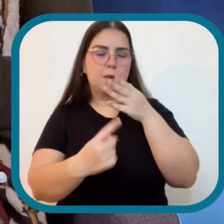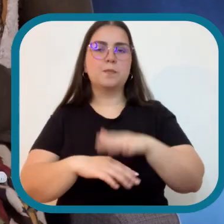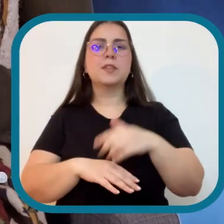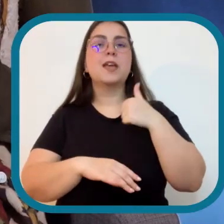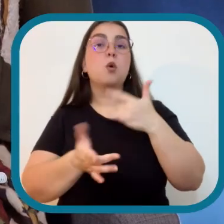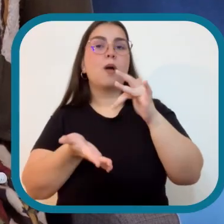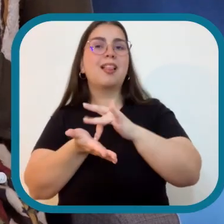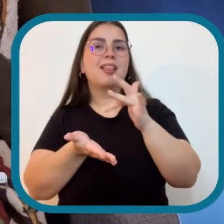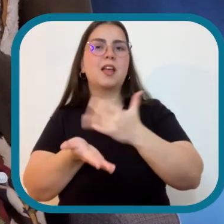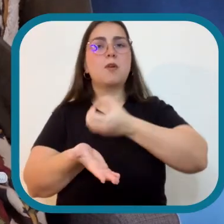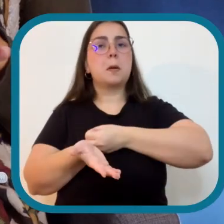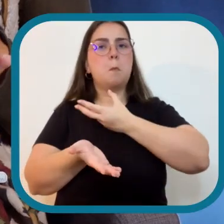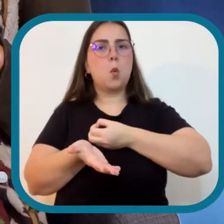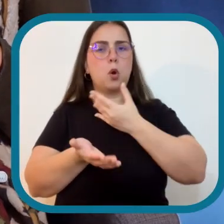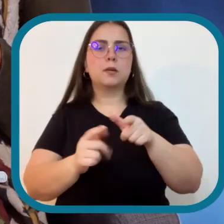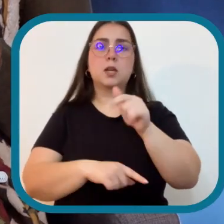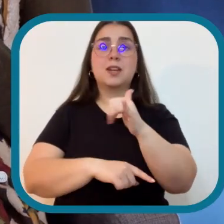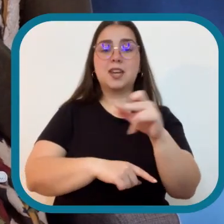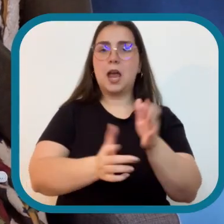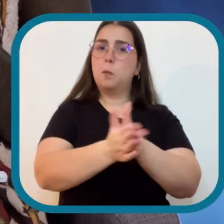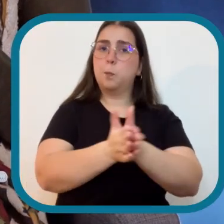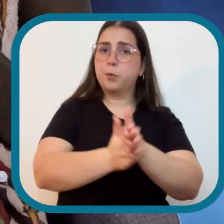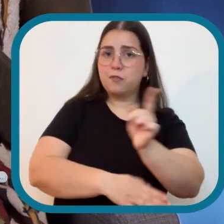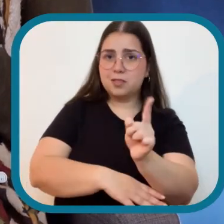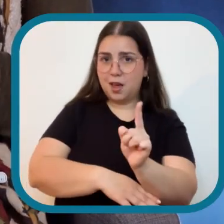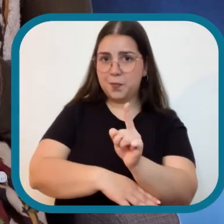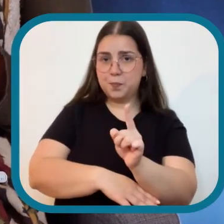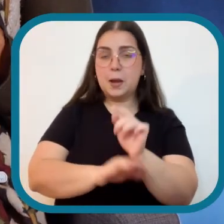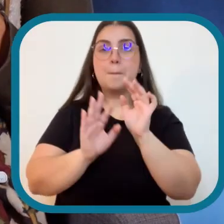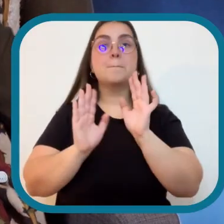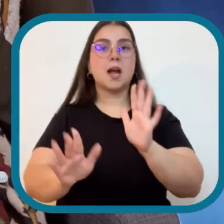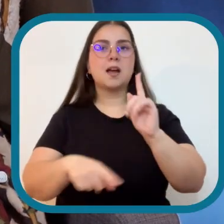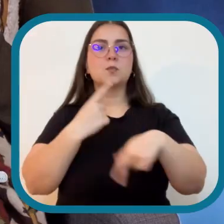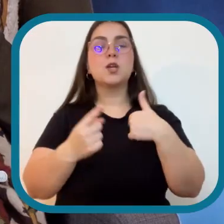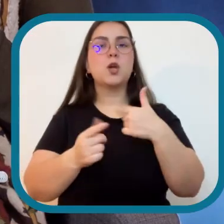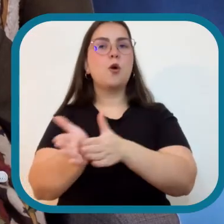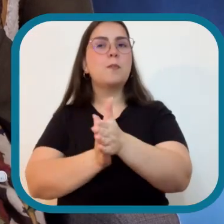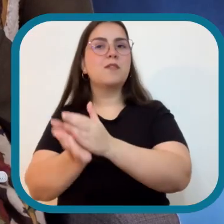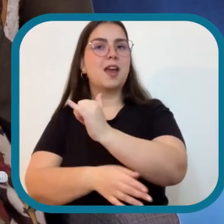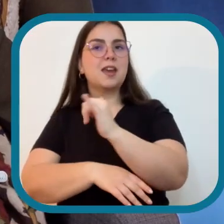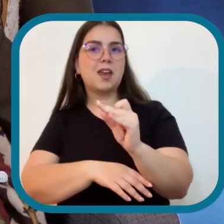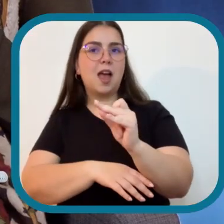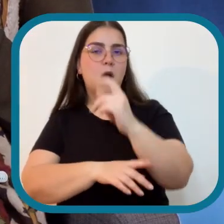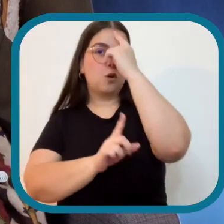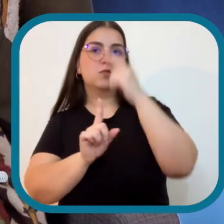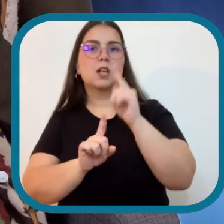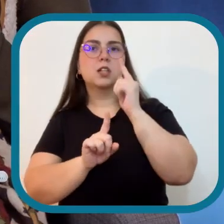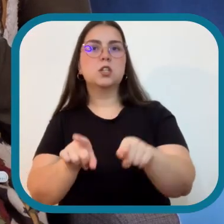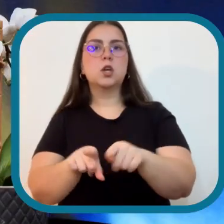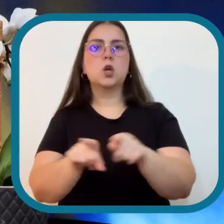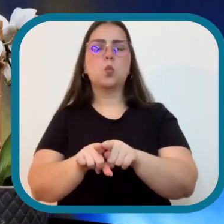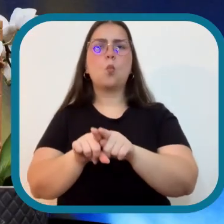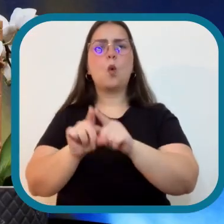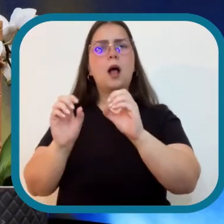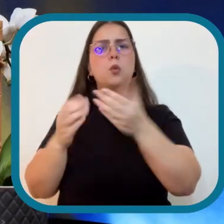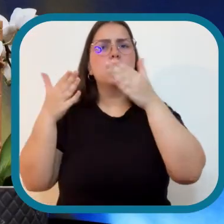escrevi um romance. Não utilizei a inteligência artificial para o escrever, mas recorri à inteligência artificial para fazer a